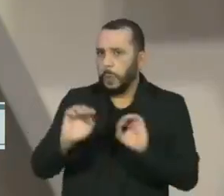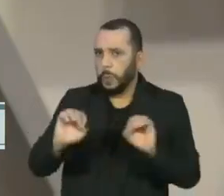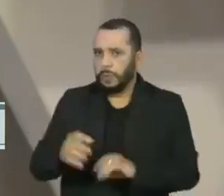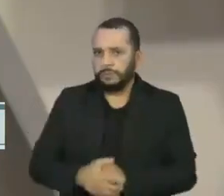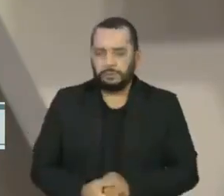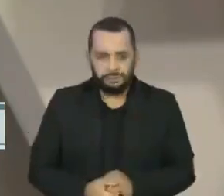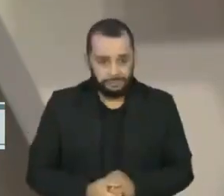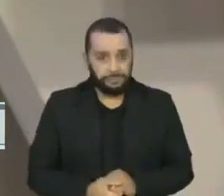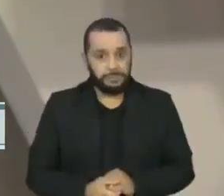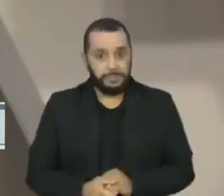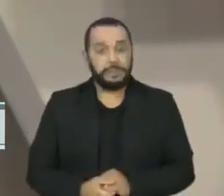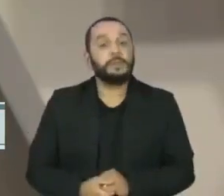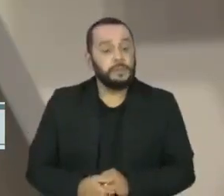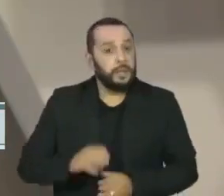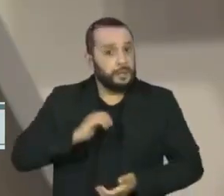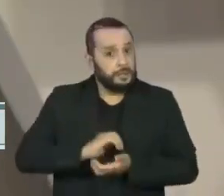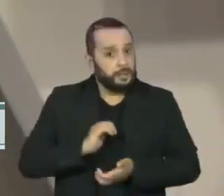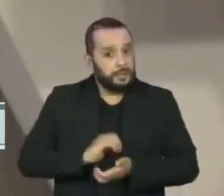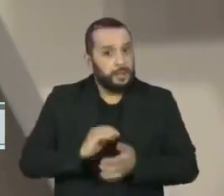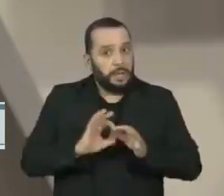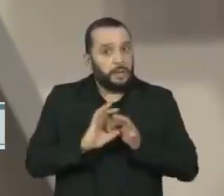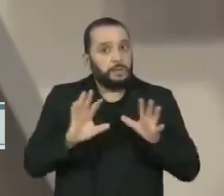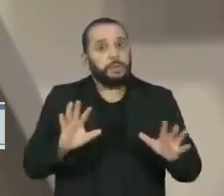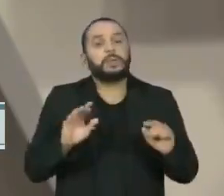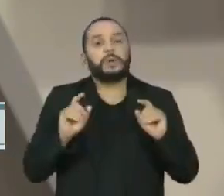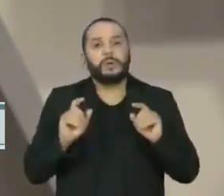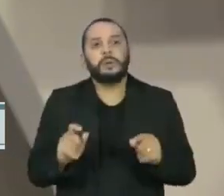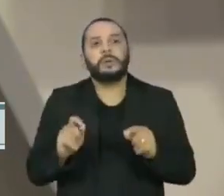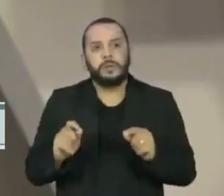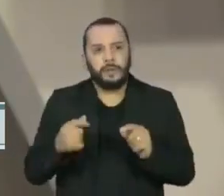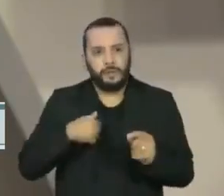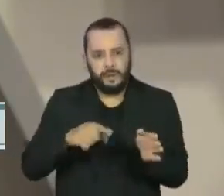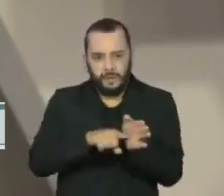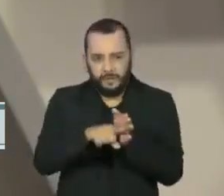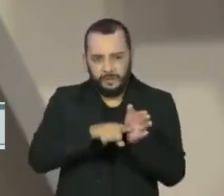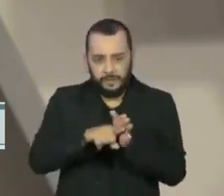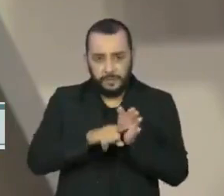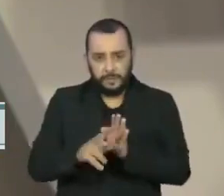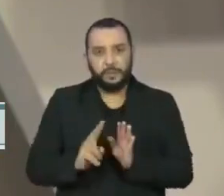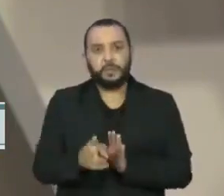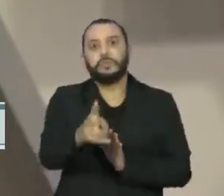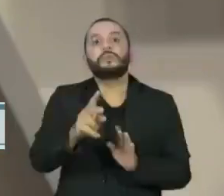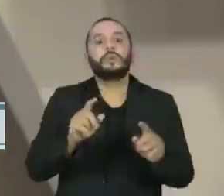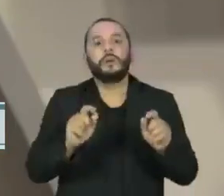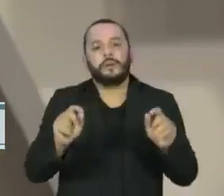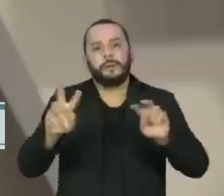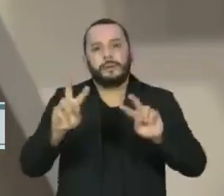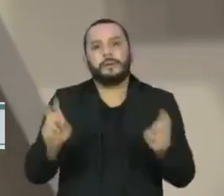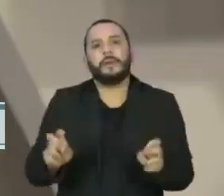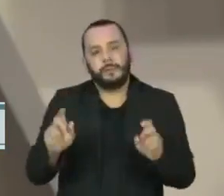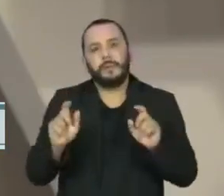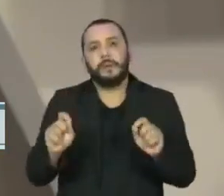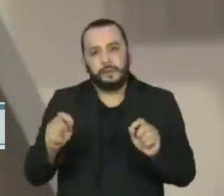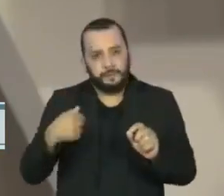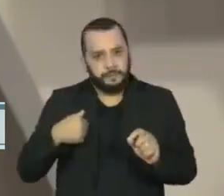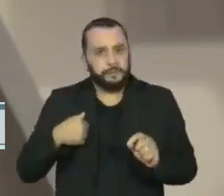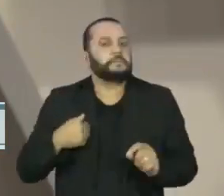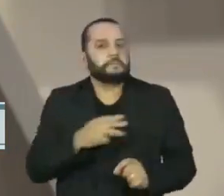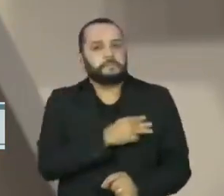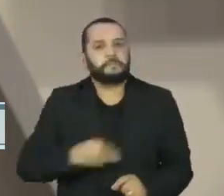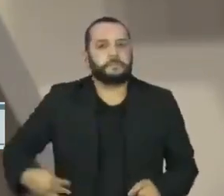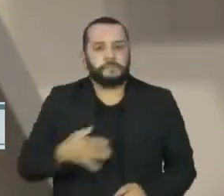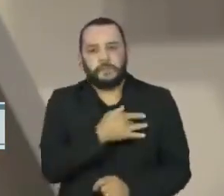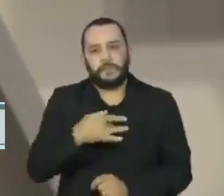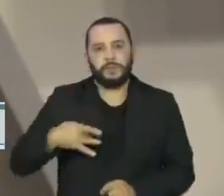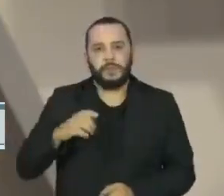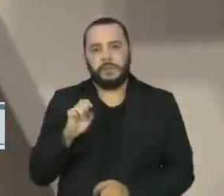e o Supremo Tribunal Federal autorizou o prosseguimento das investigações sobre a atuação do ministro da saúde Eduardo passuello